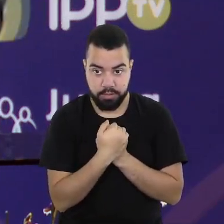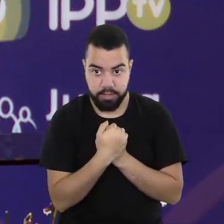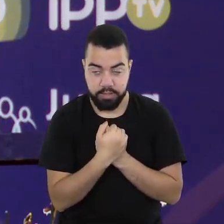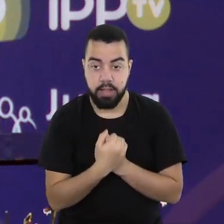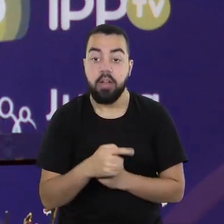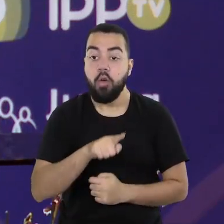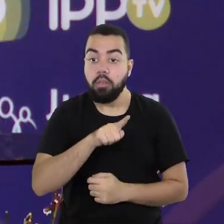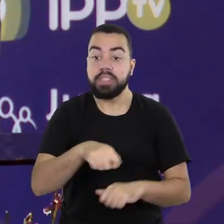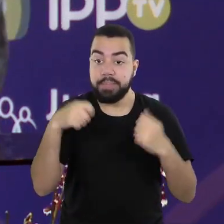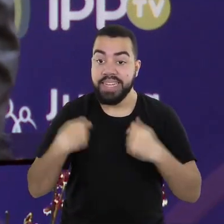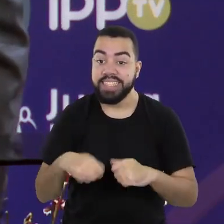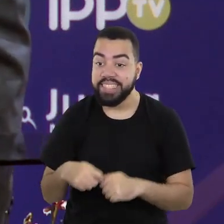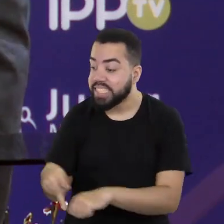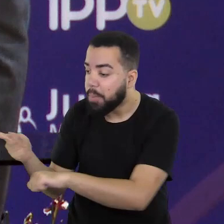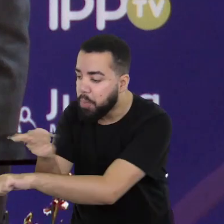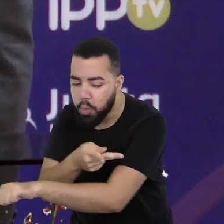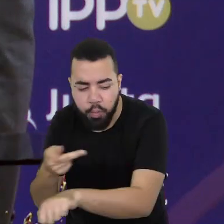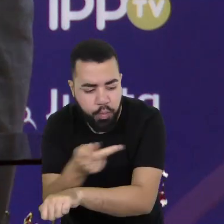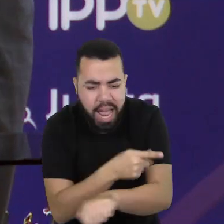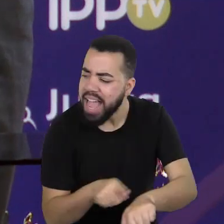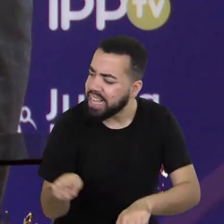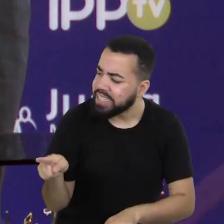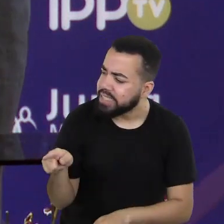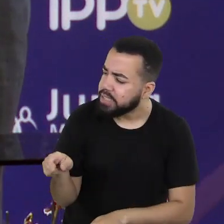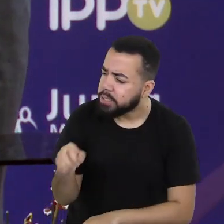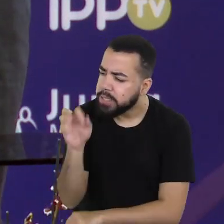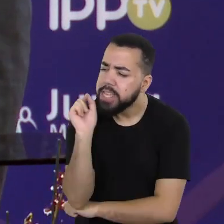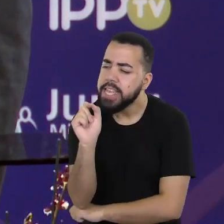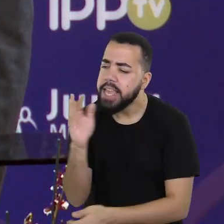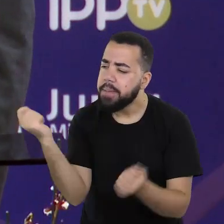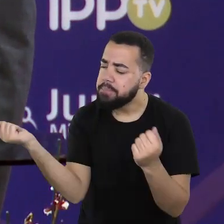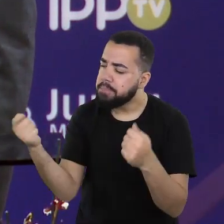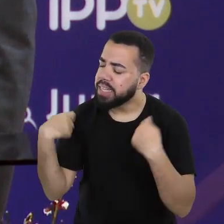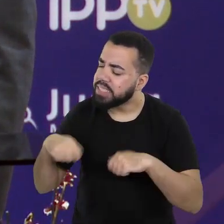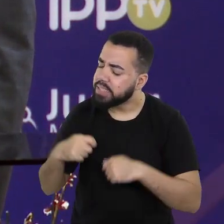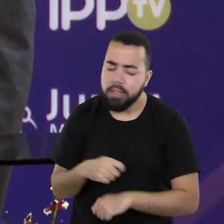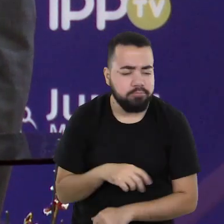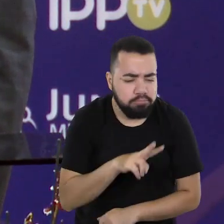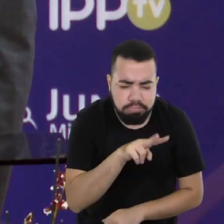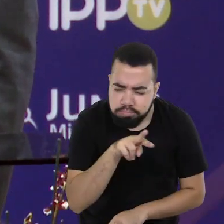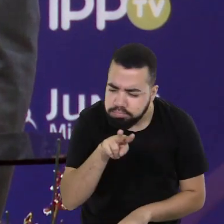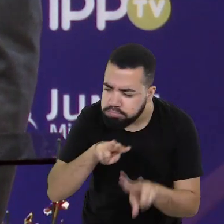e saber se elas precisam. Porque elas precisam.